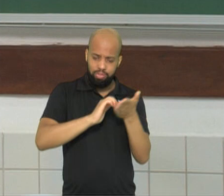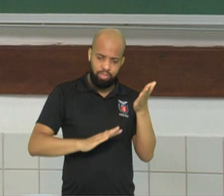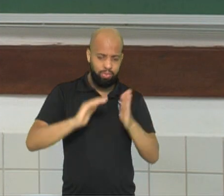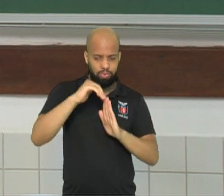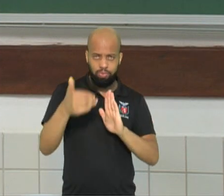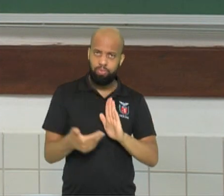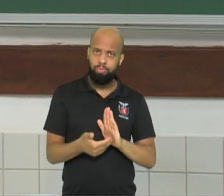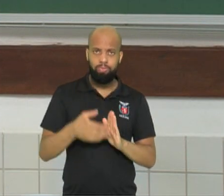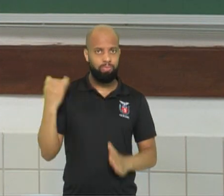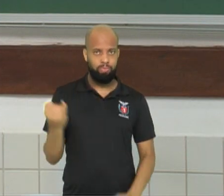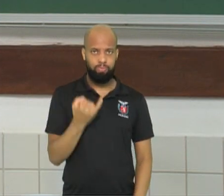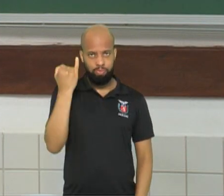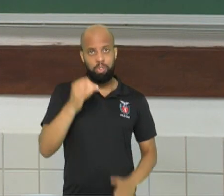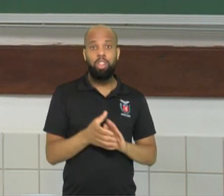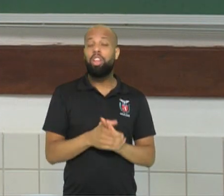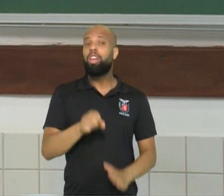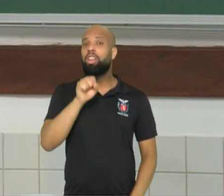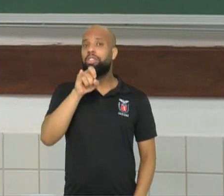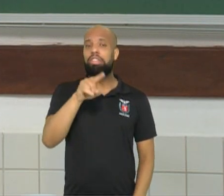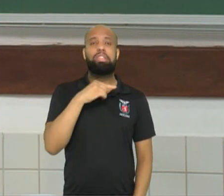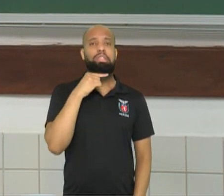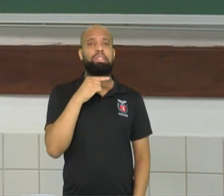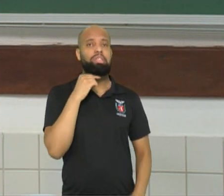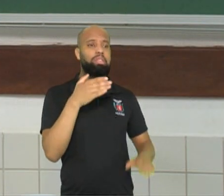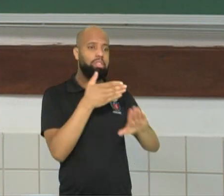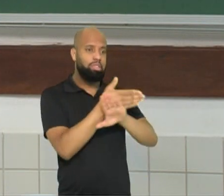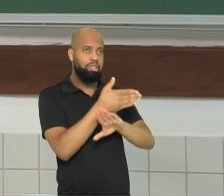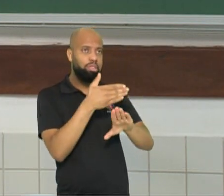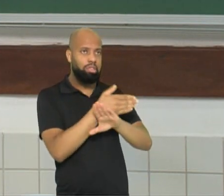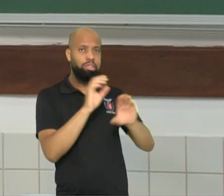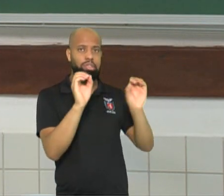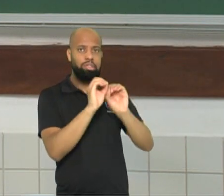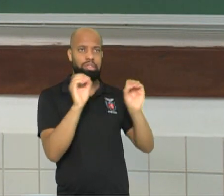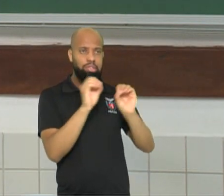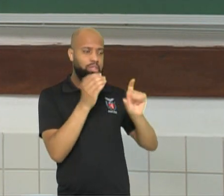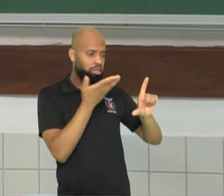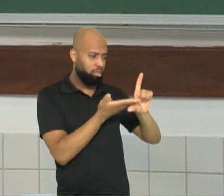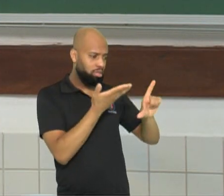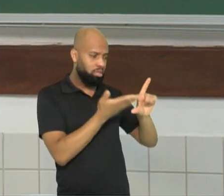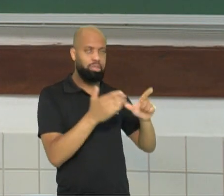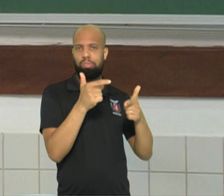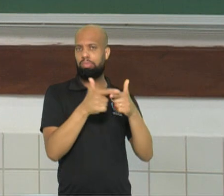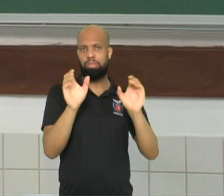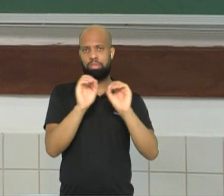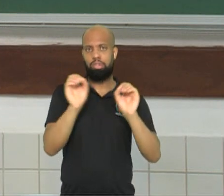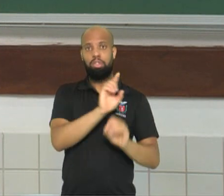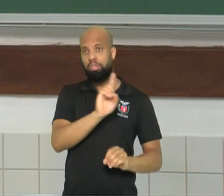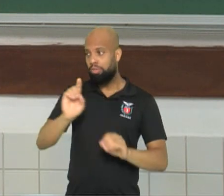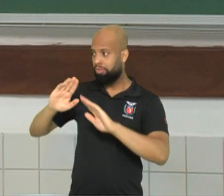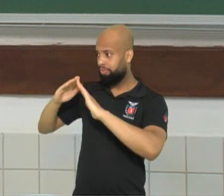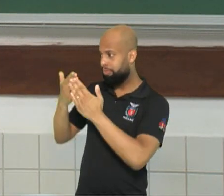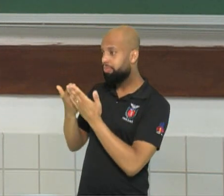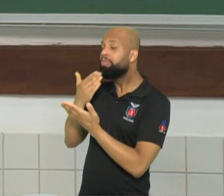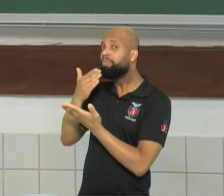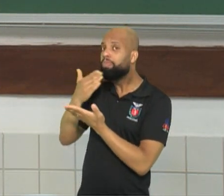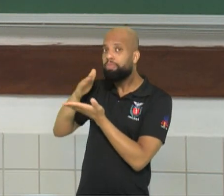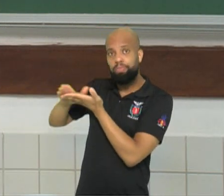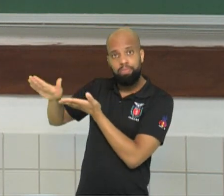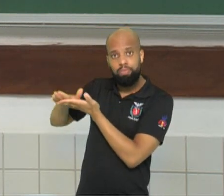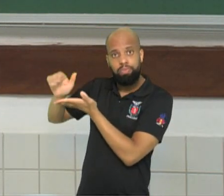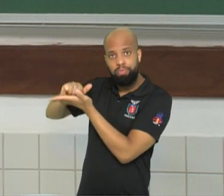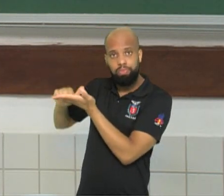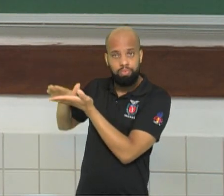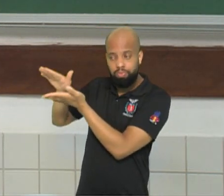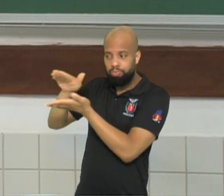dia, importante. E se você não tem acesso ao Classroom, não tem problema. Vai lá na tua escola, pegue essas atividades, leve